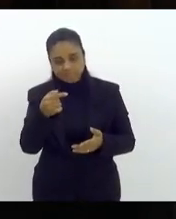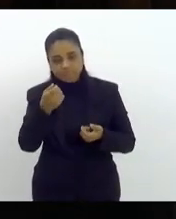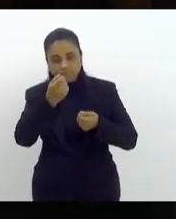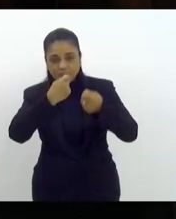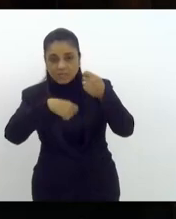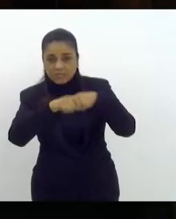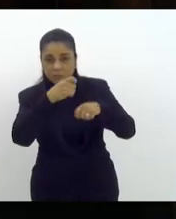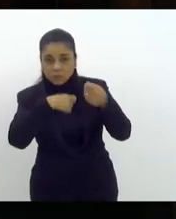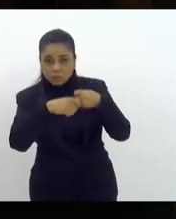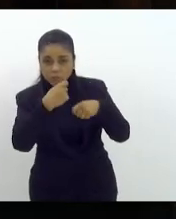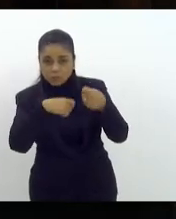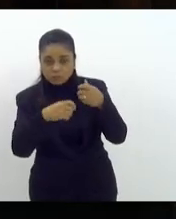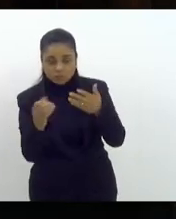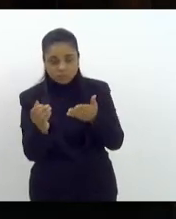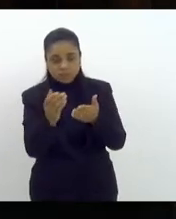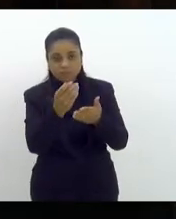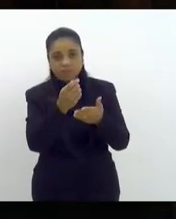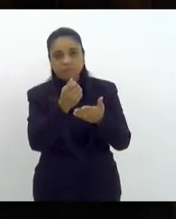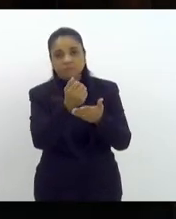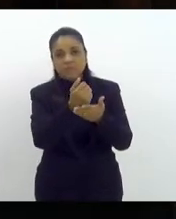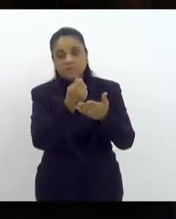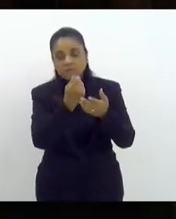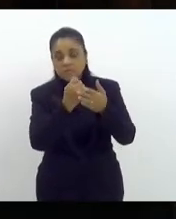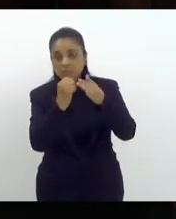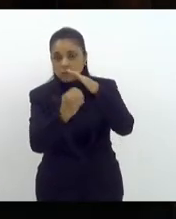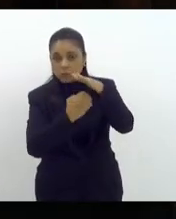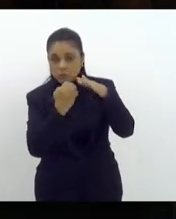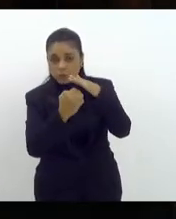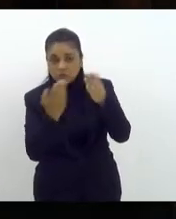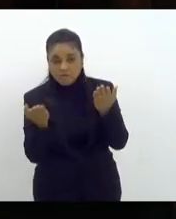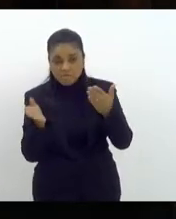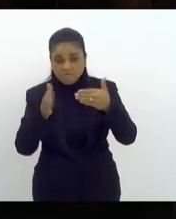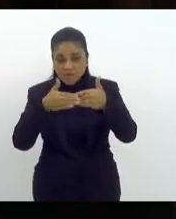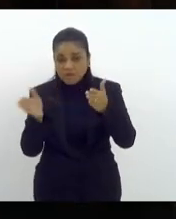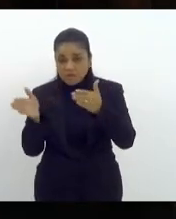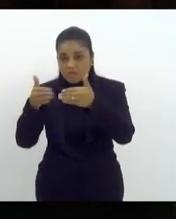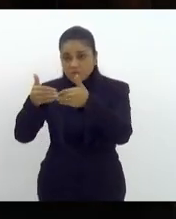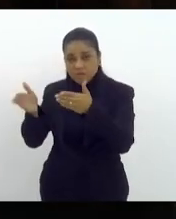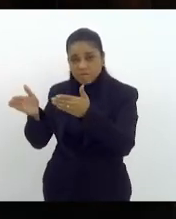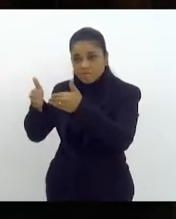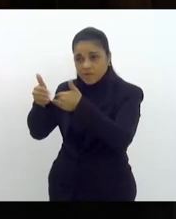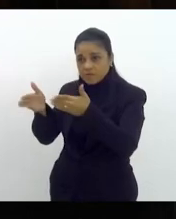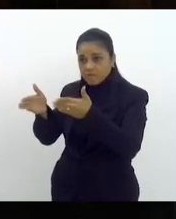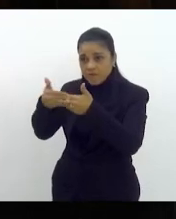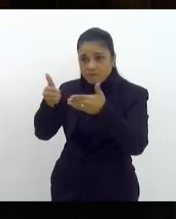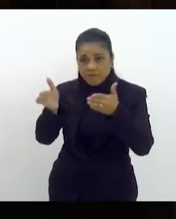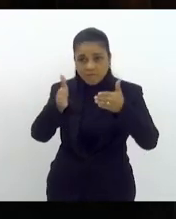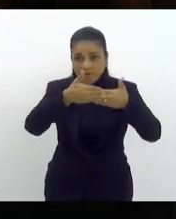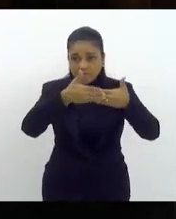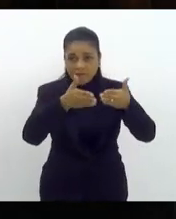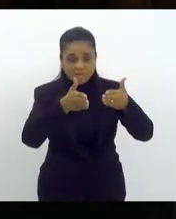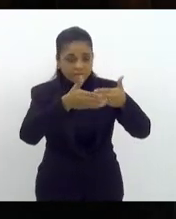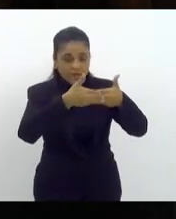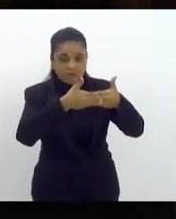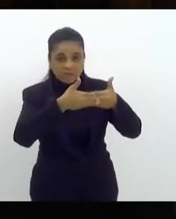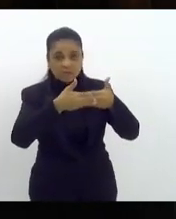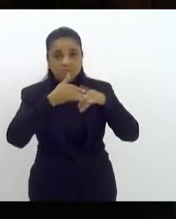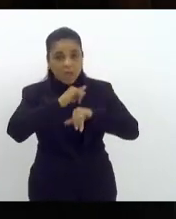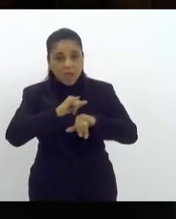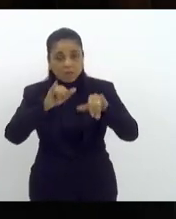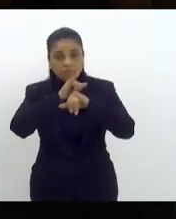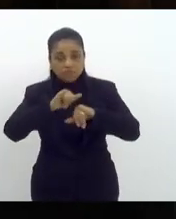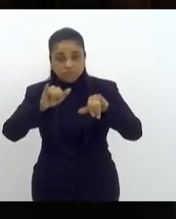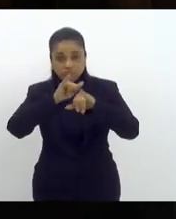fechamento também de várias empresas de mega empresas que venha anunciando o dia a dia